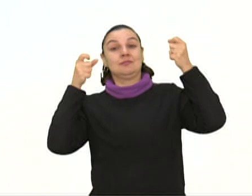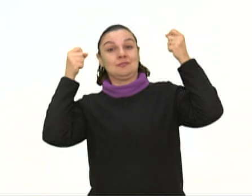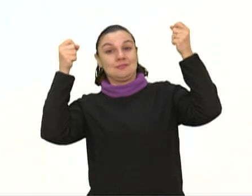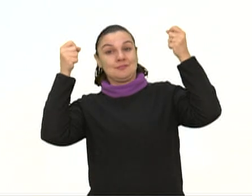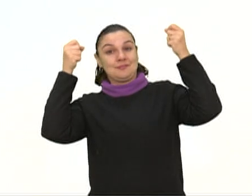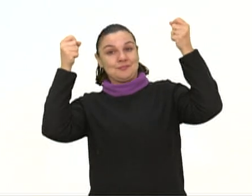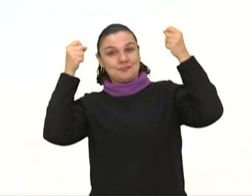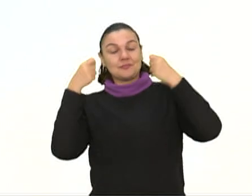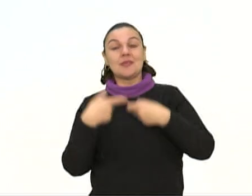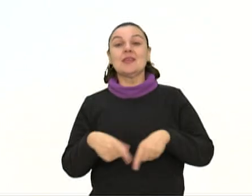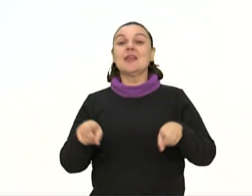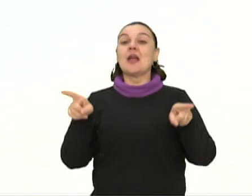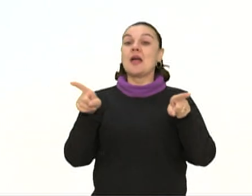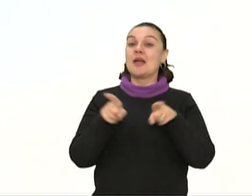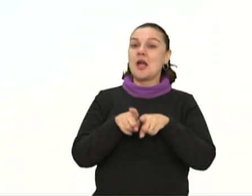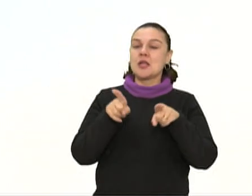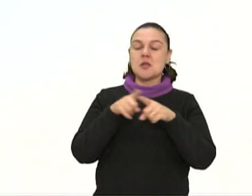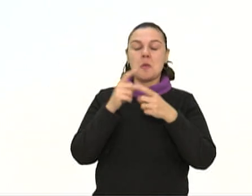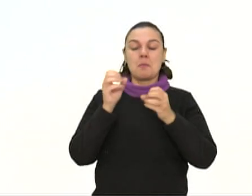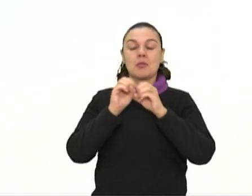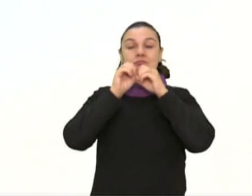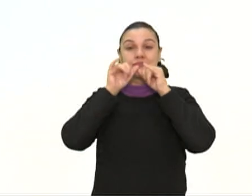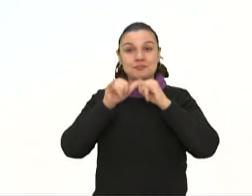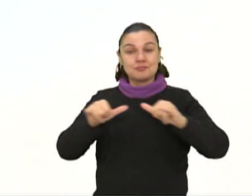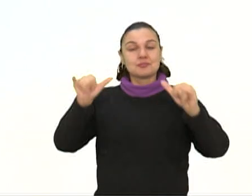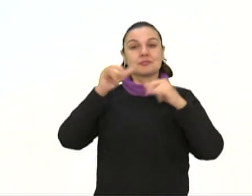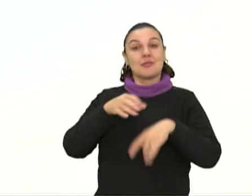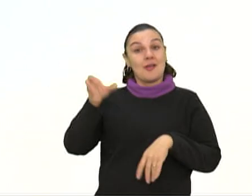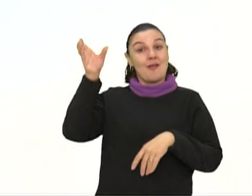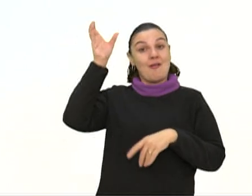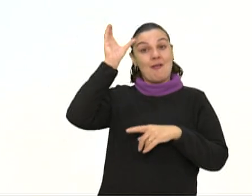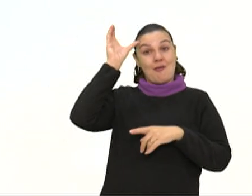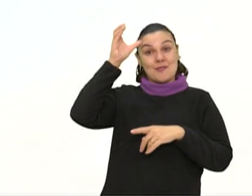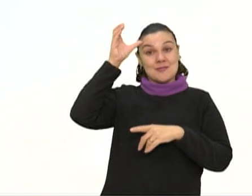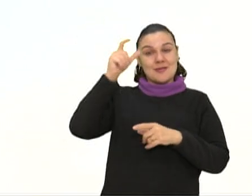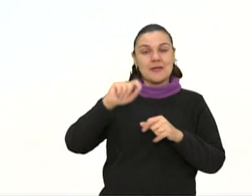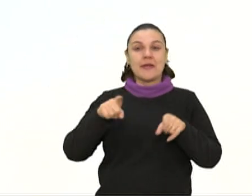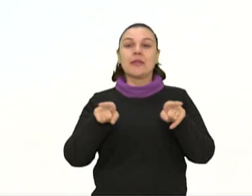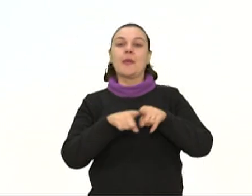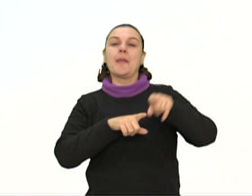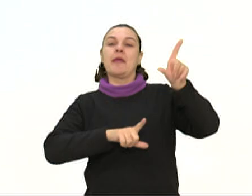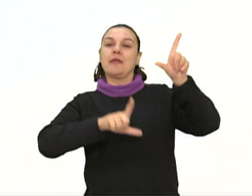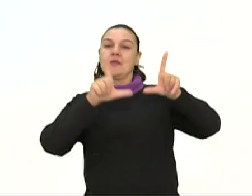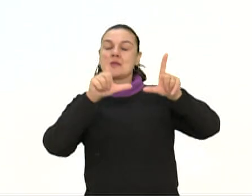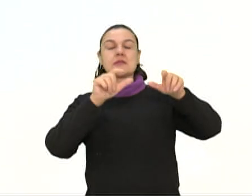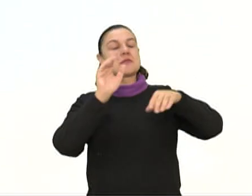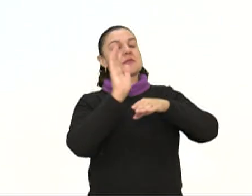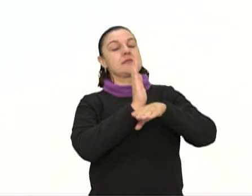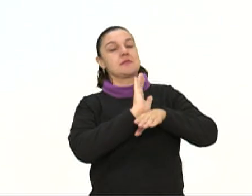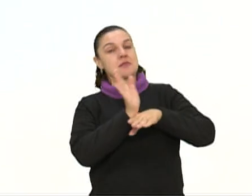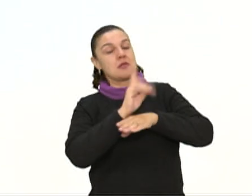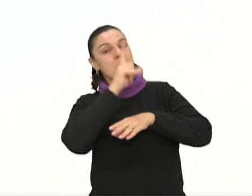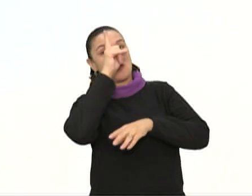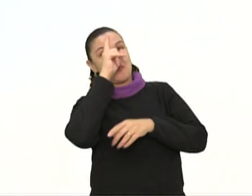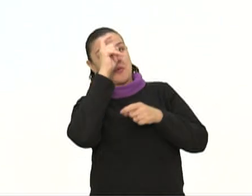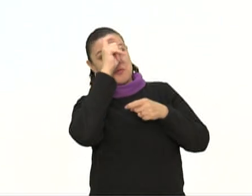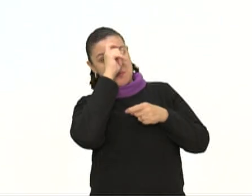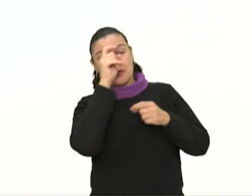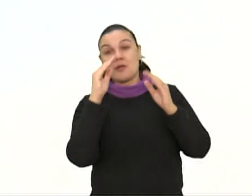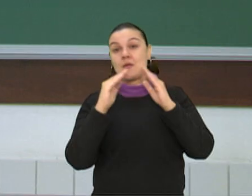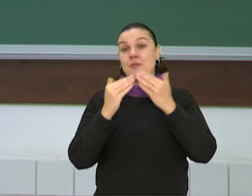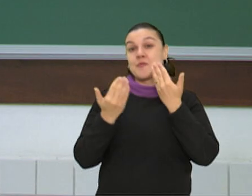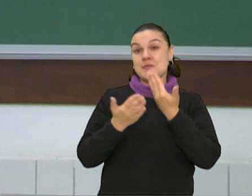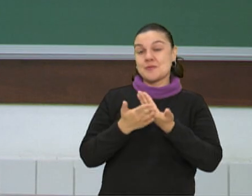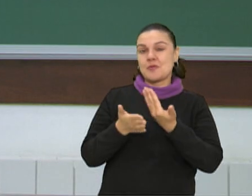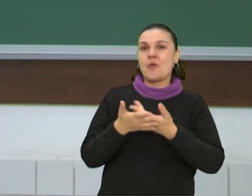manifestações, nas campanhas de conscientização, em outros locais como cinemas, hospitais e escolas e